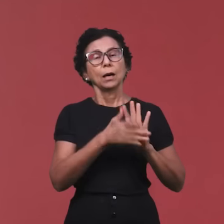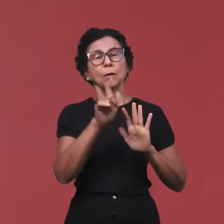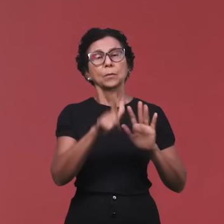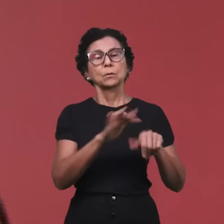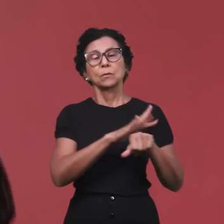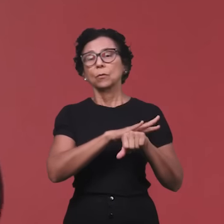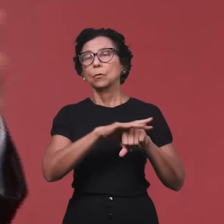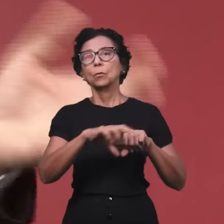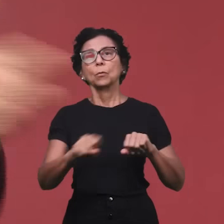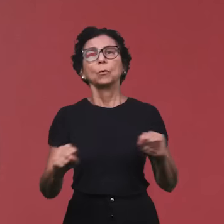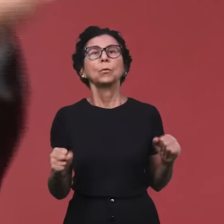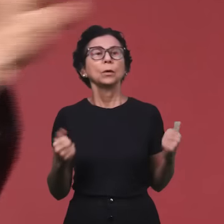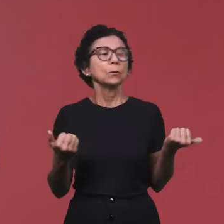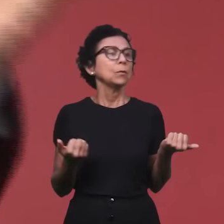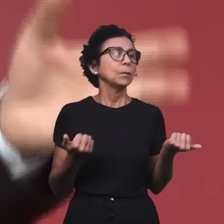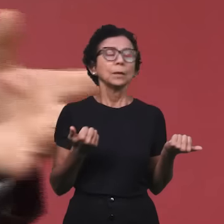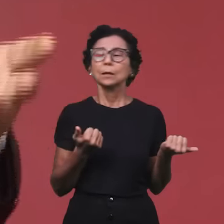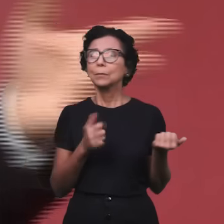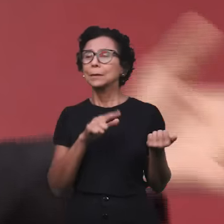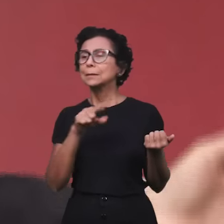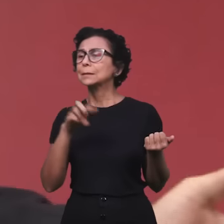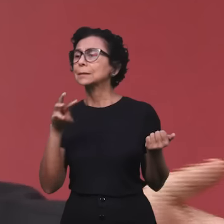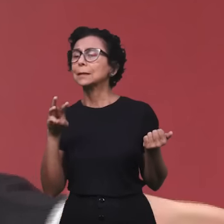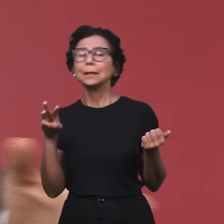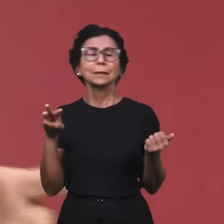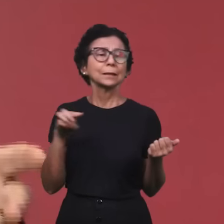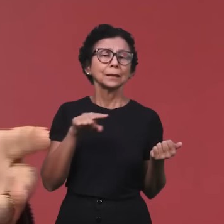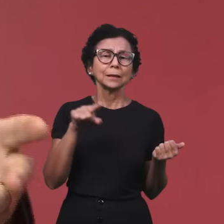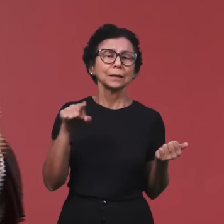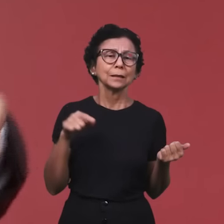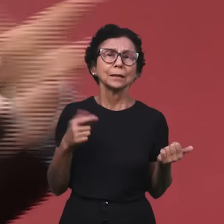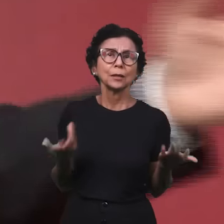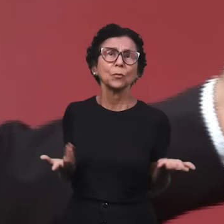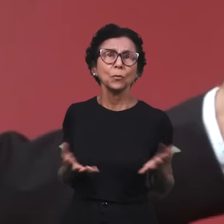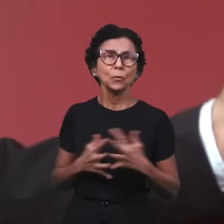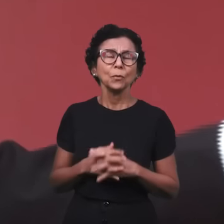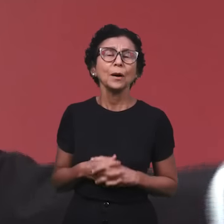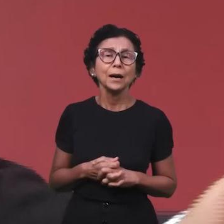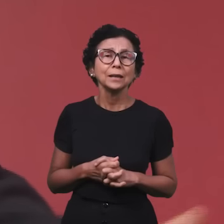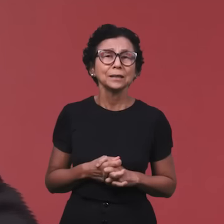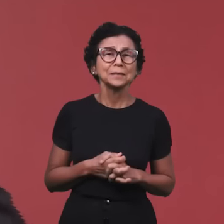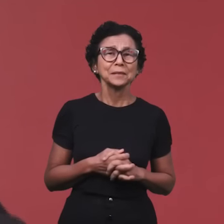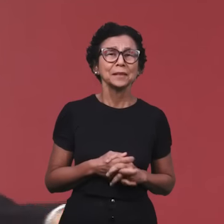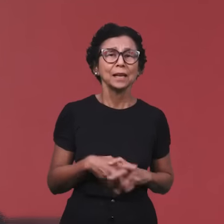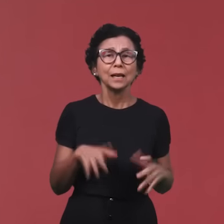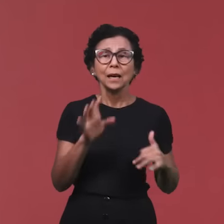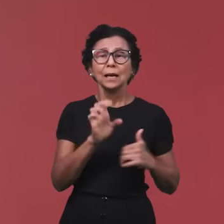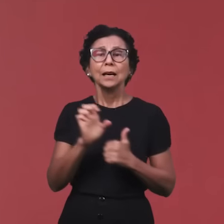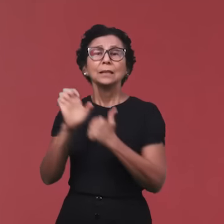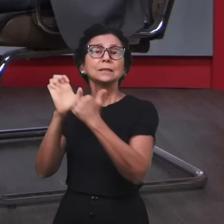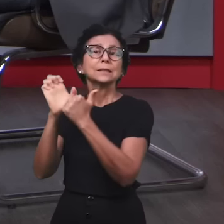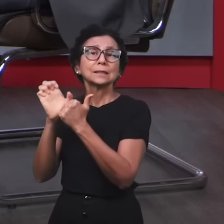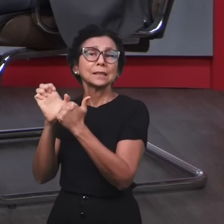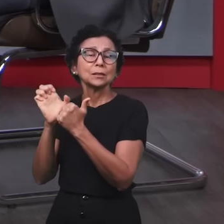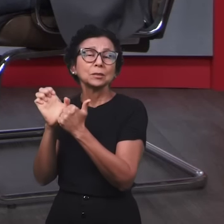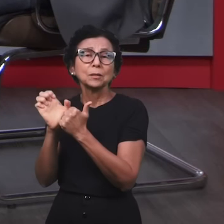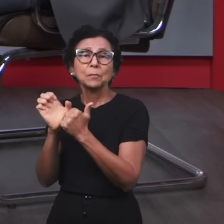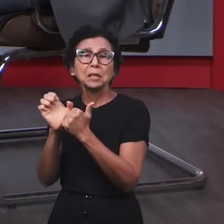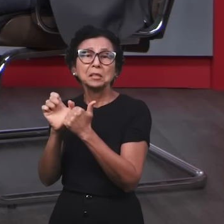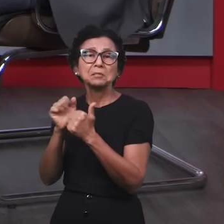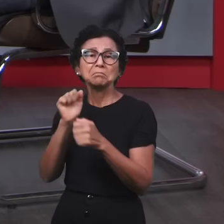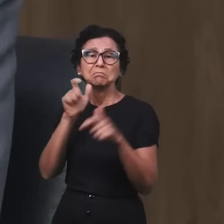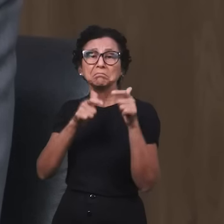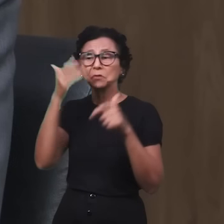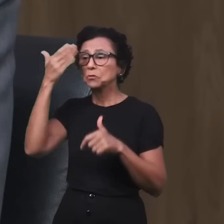assim. Aí você não acha ninguém, você procura Eliseu, você não acha Eliseu, procura e não acha ninguém. É por isso que nós chamamos a atenção